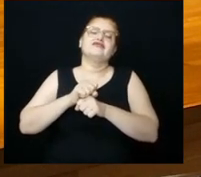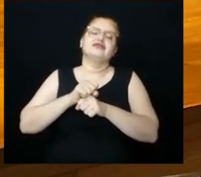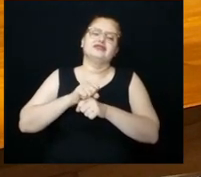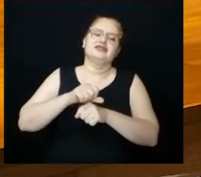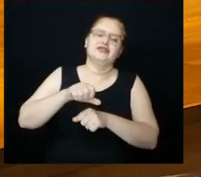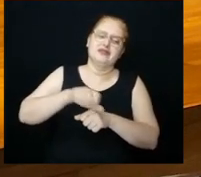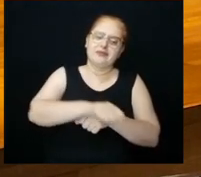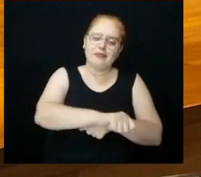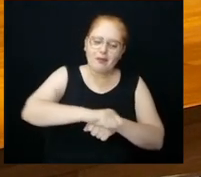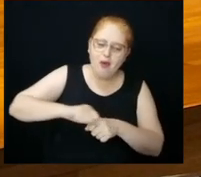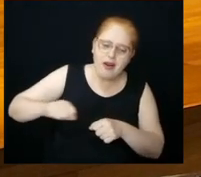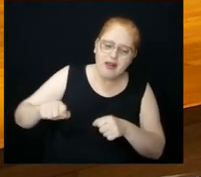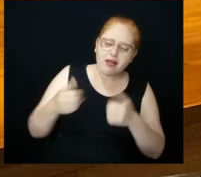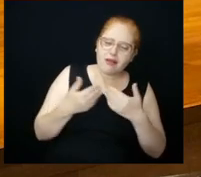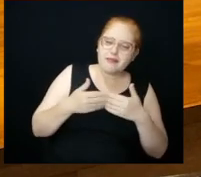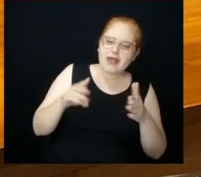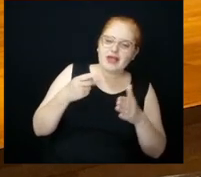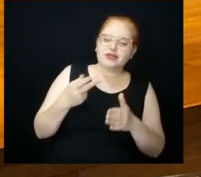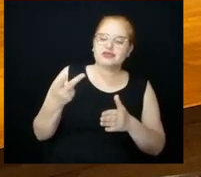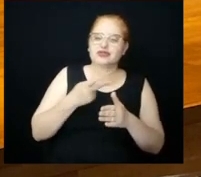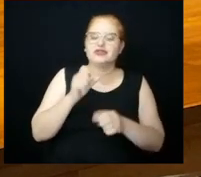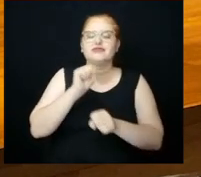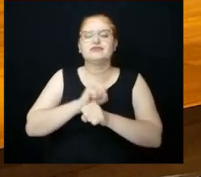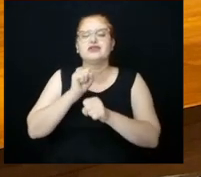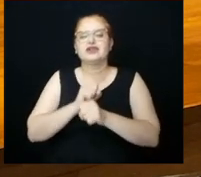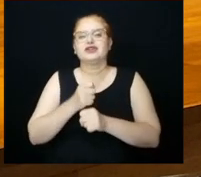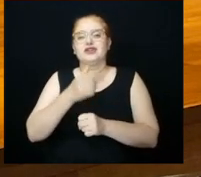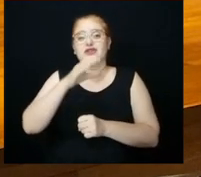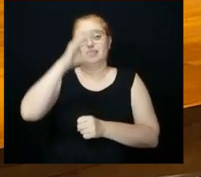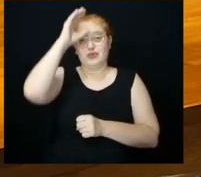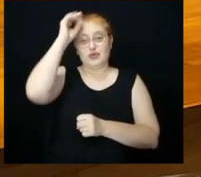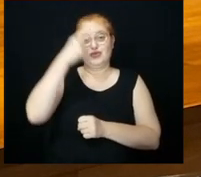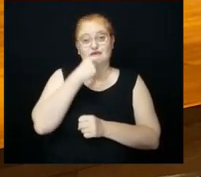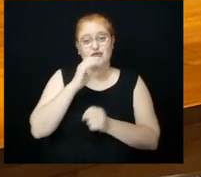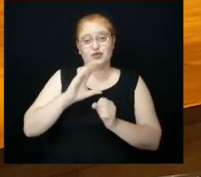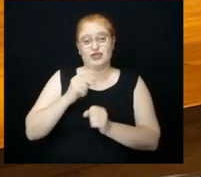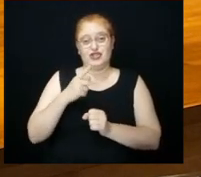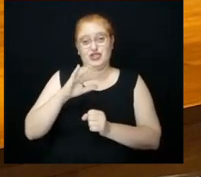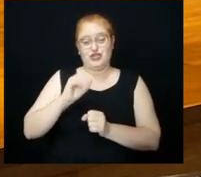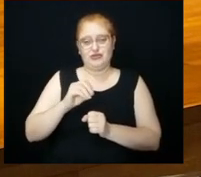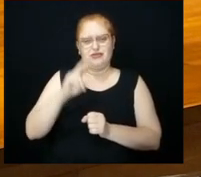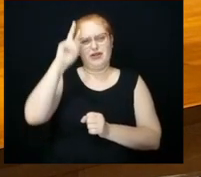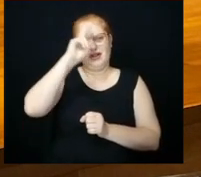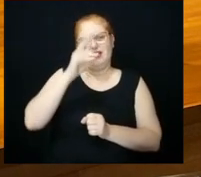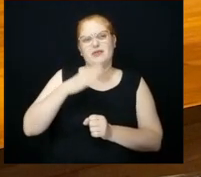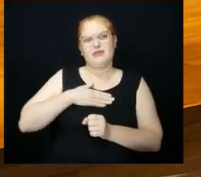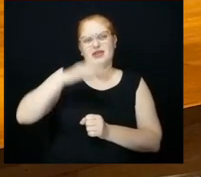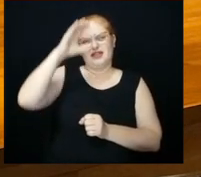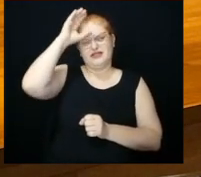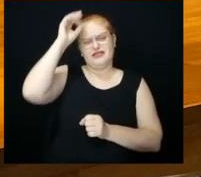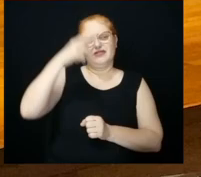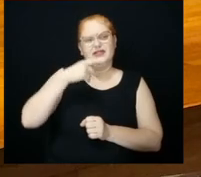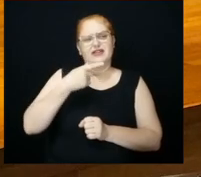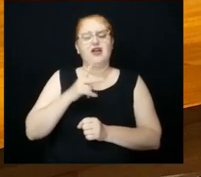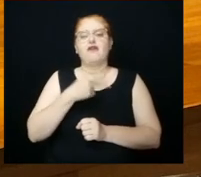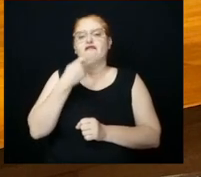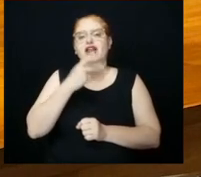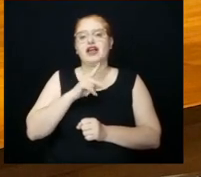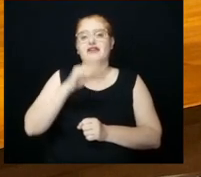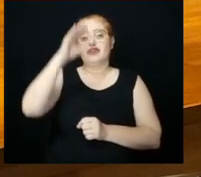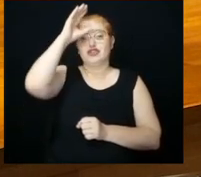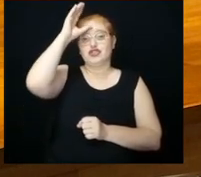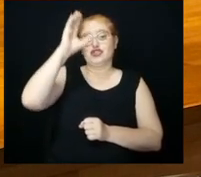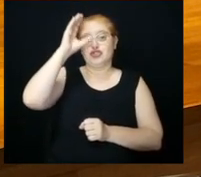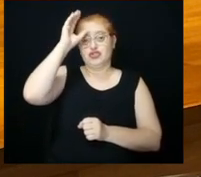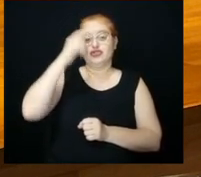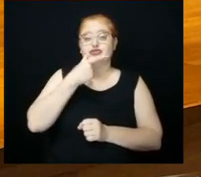aberto. Eu e a tia Rosa à espera do tio Chico. A tia Rosa, lembro-me muito bem, não dizia tio Chico, ela sempre